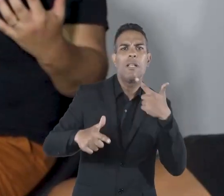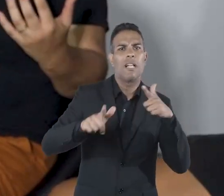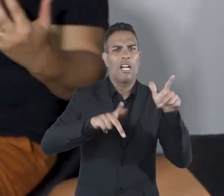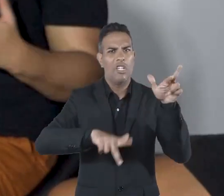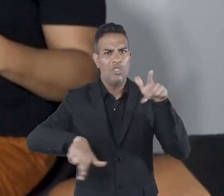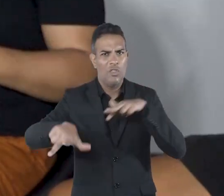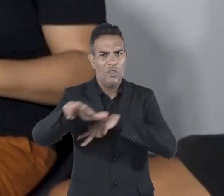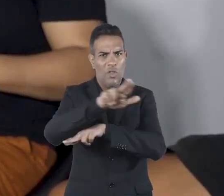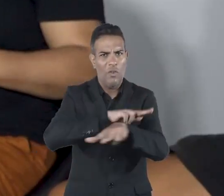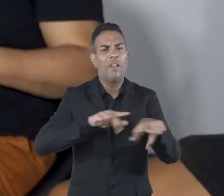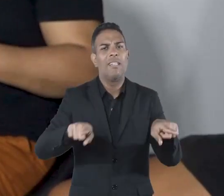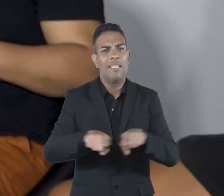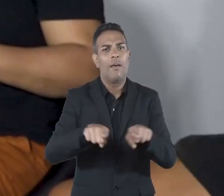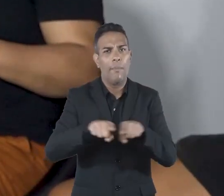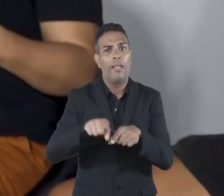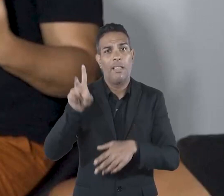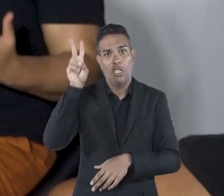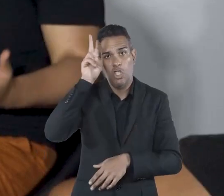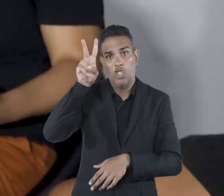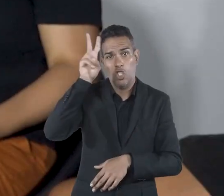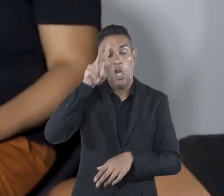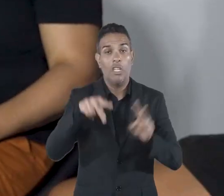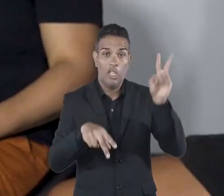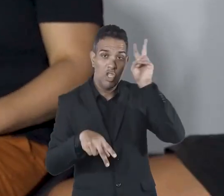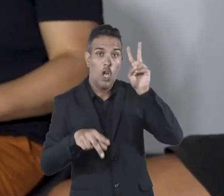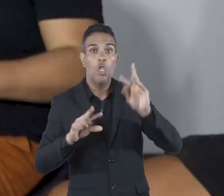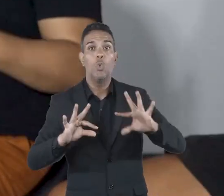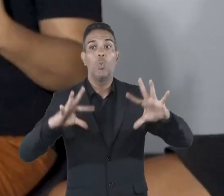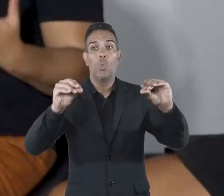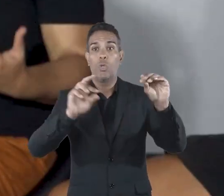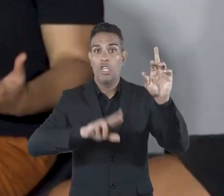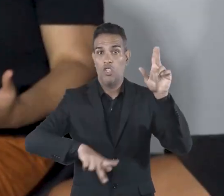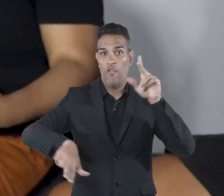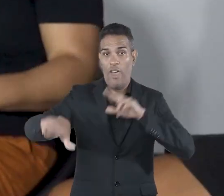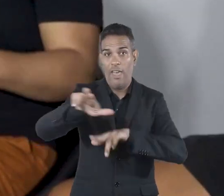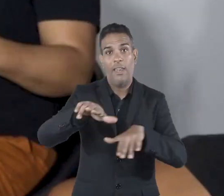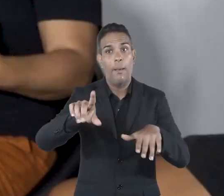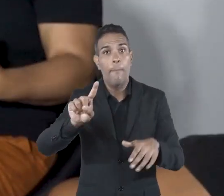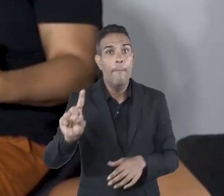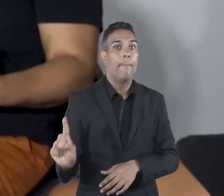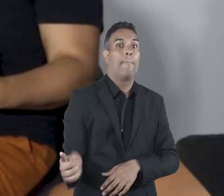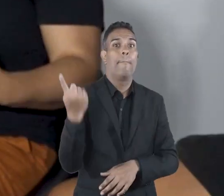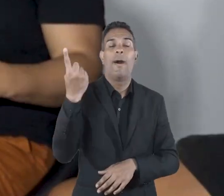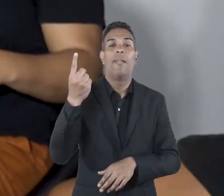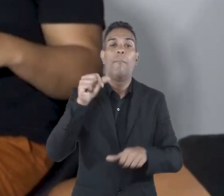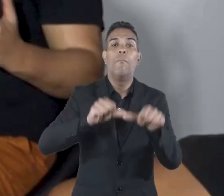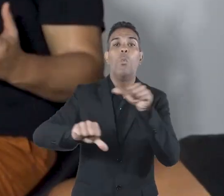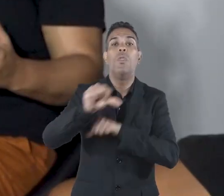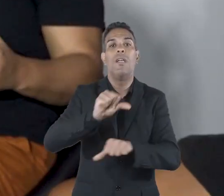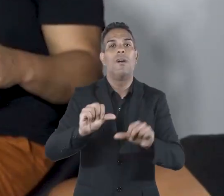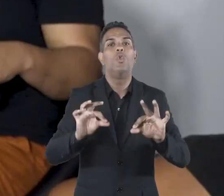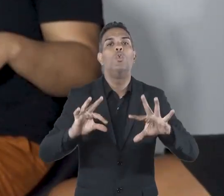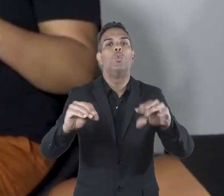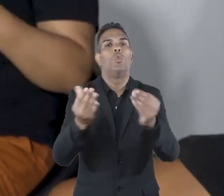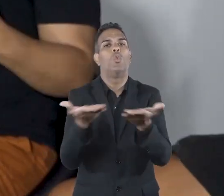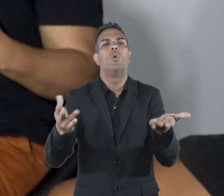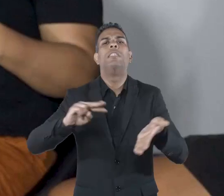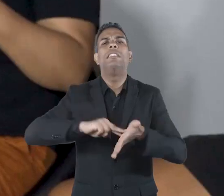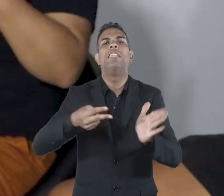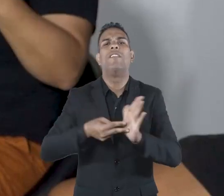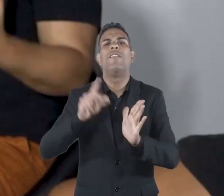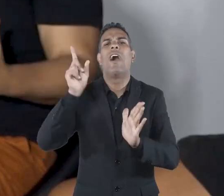gente entende que são línguas diferentes, são também bagagens diferentes, são vivências de sala de aula que são diferentes. Então, primeiro a